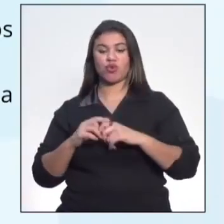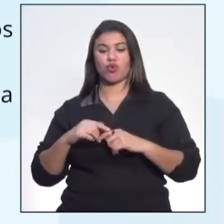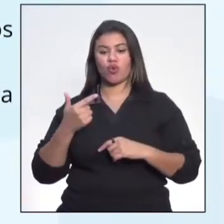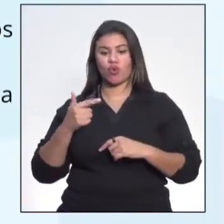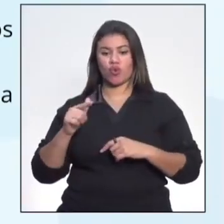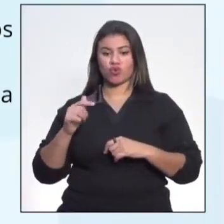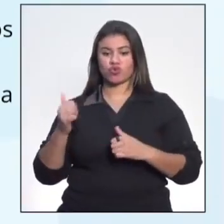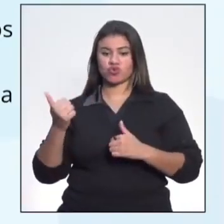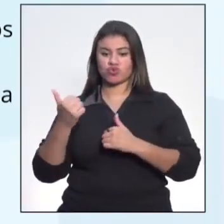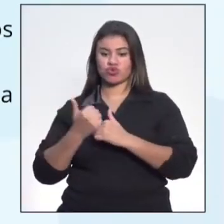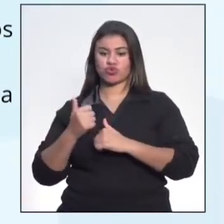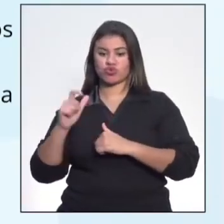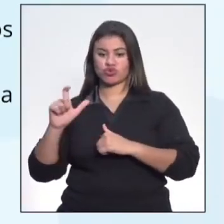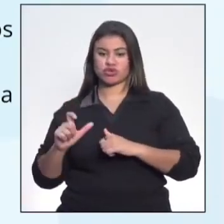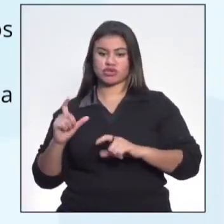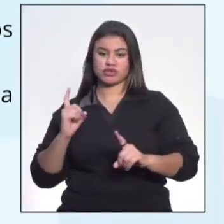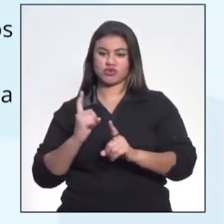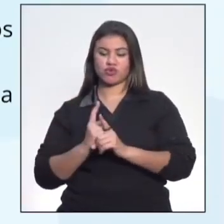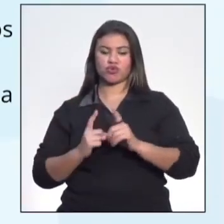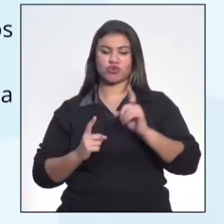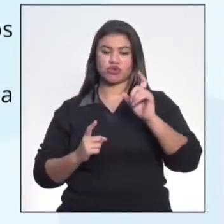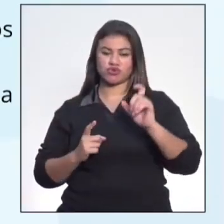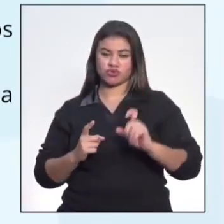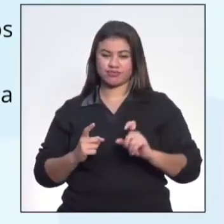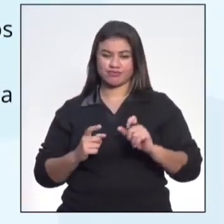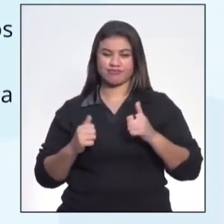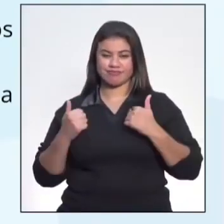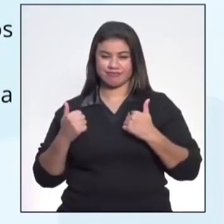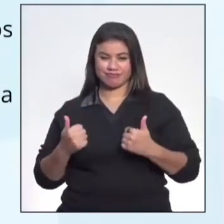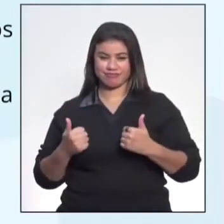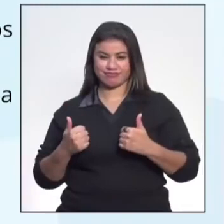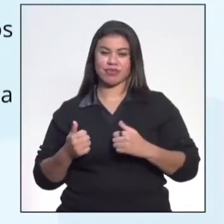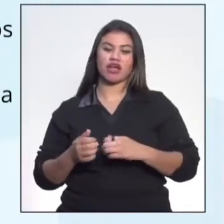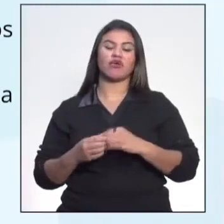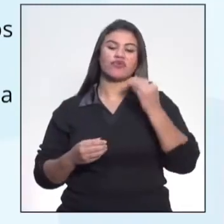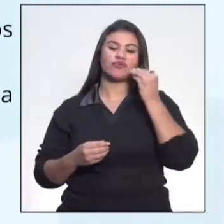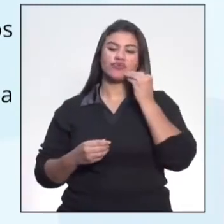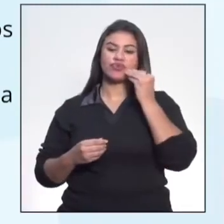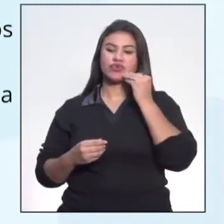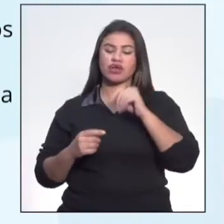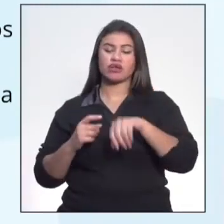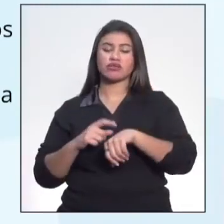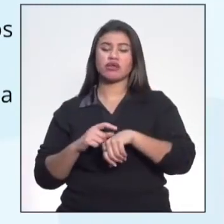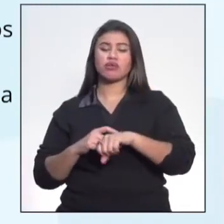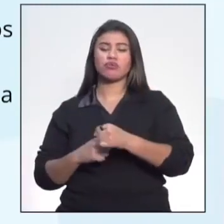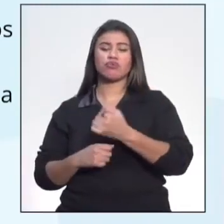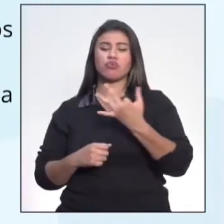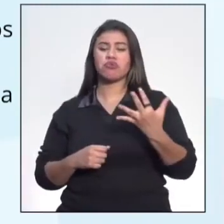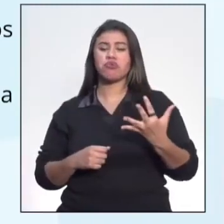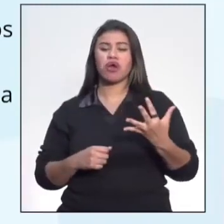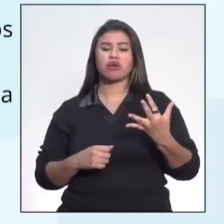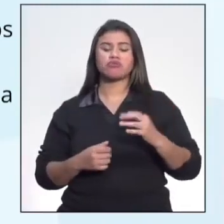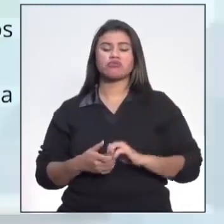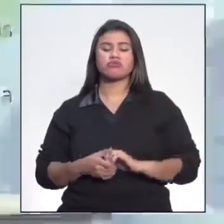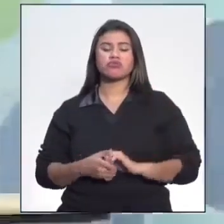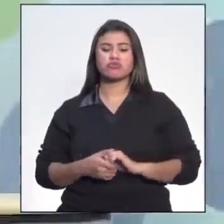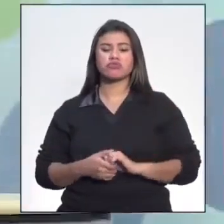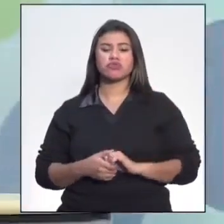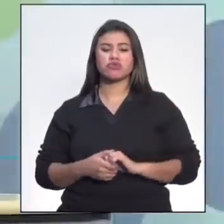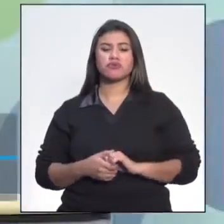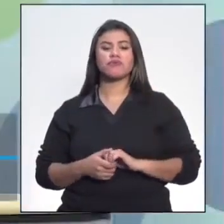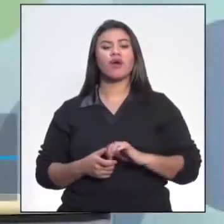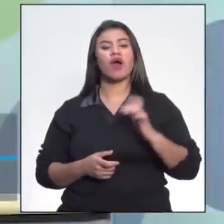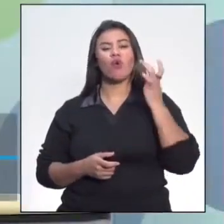o y e acha o x. Tudo bem? Vamos tentar fazer? Professora Inês, quanto tempo a gente tem para essa atividade?